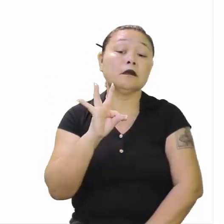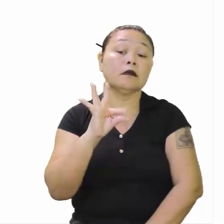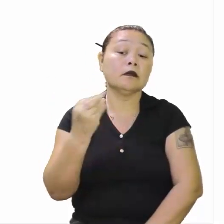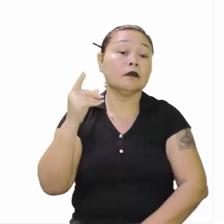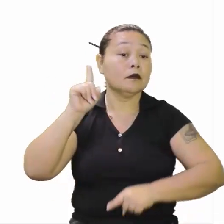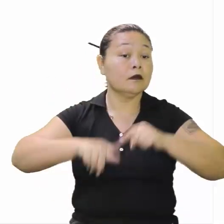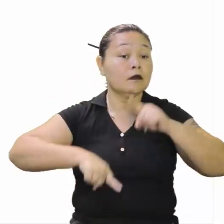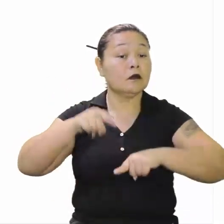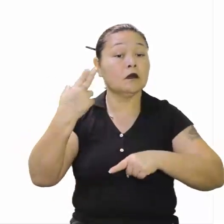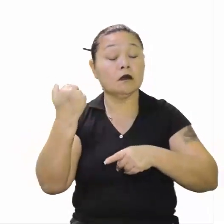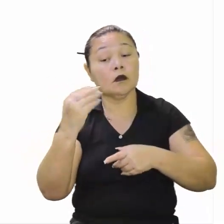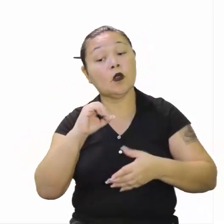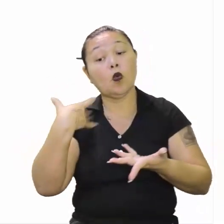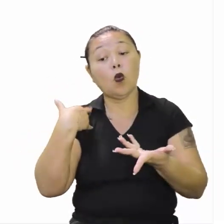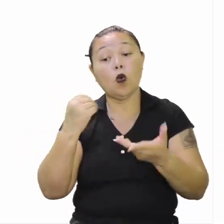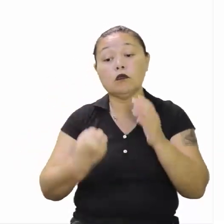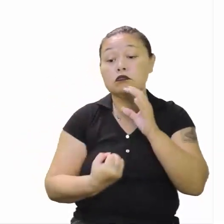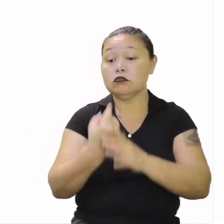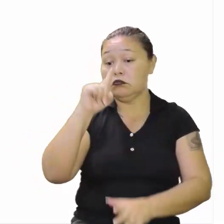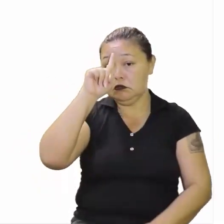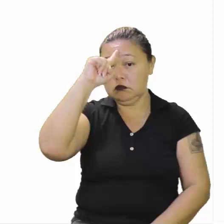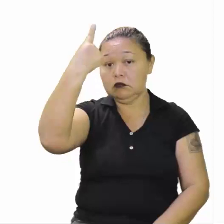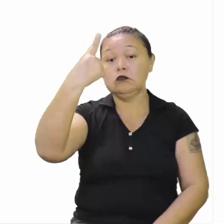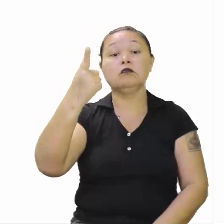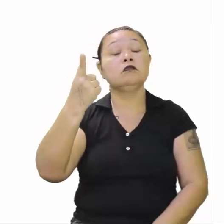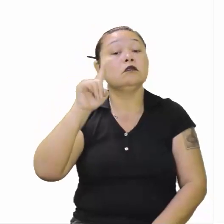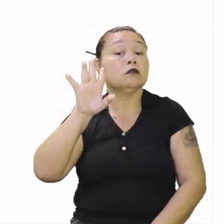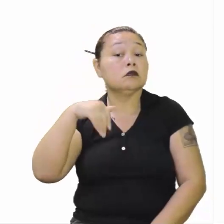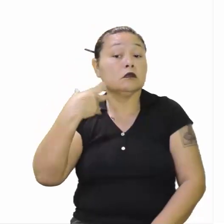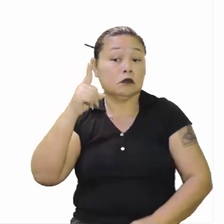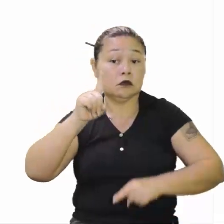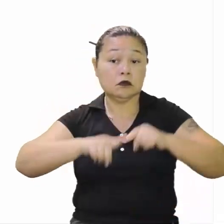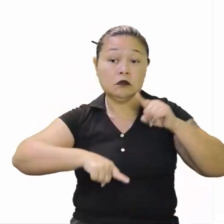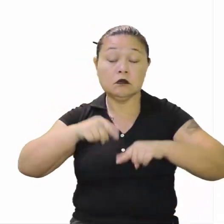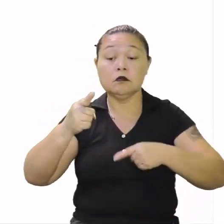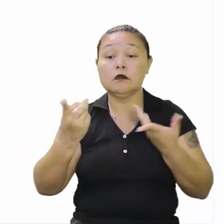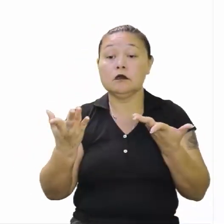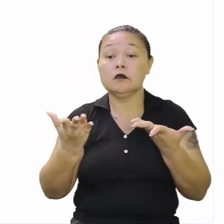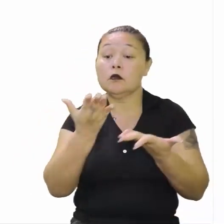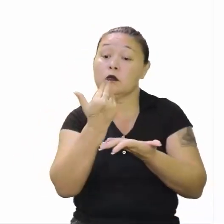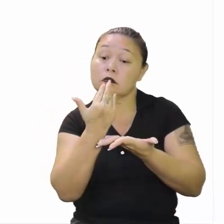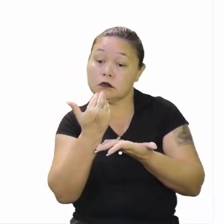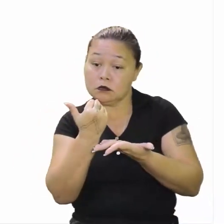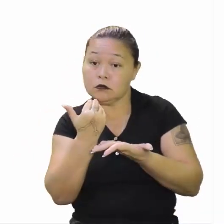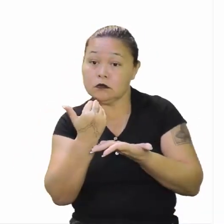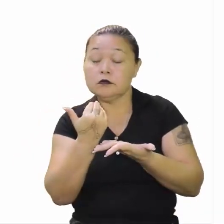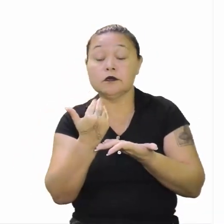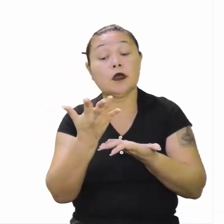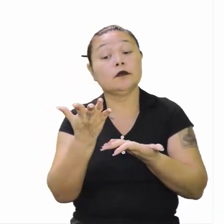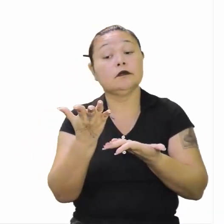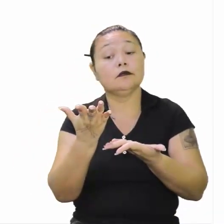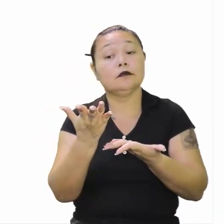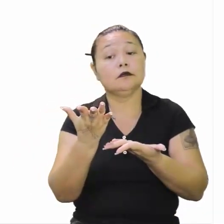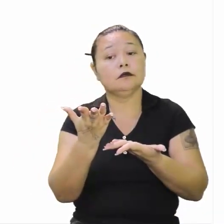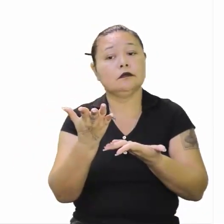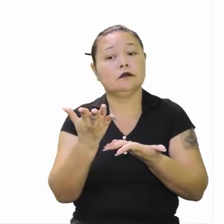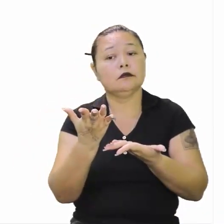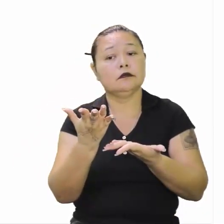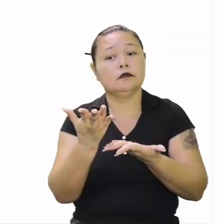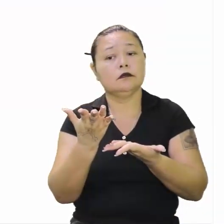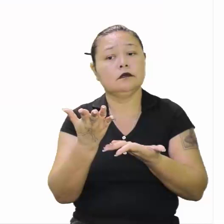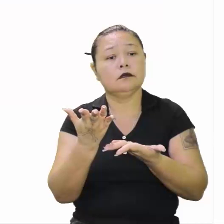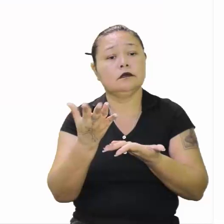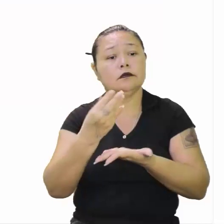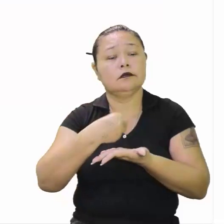todo produto natural ou artificial, no caso, um produto cosmético, ele é formado